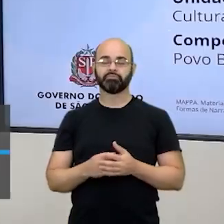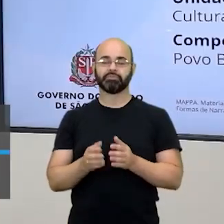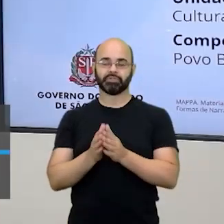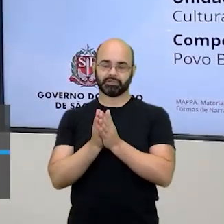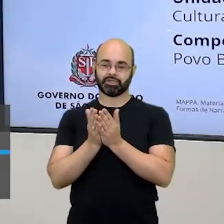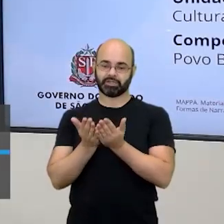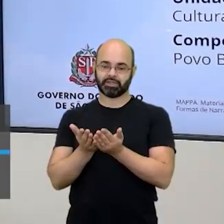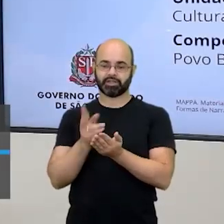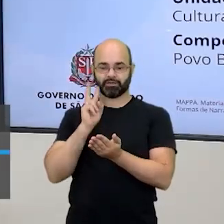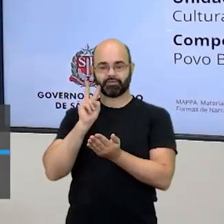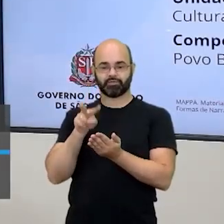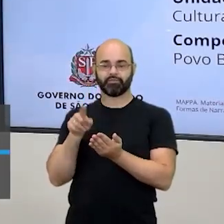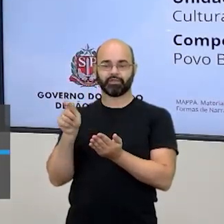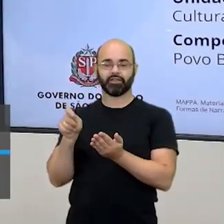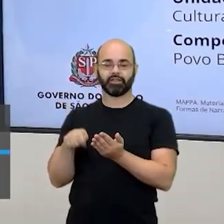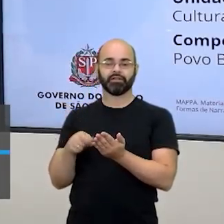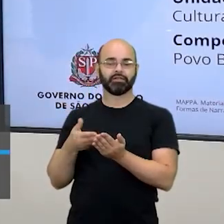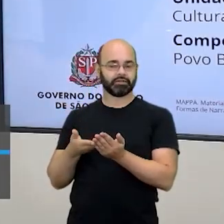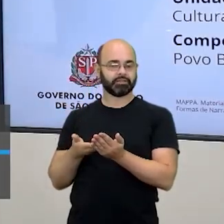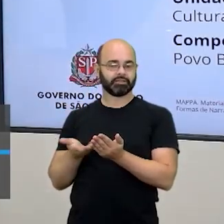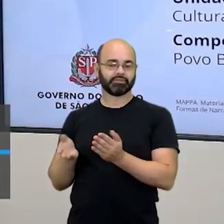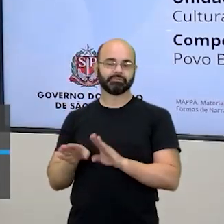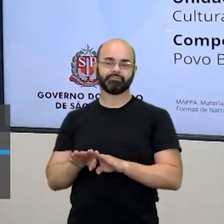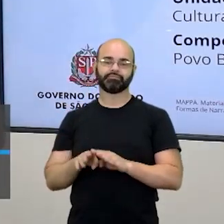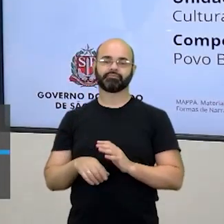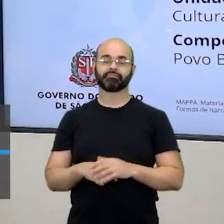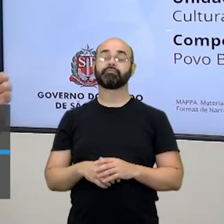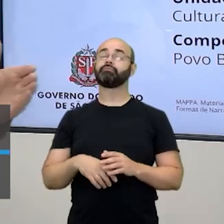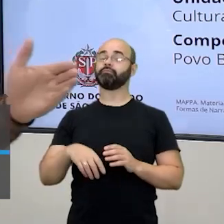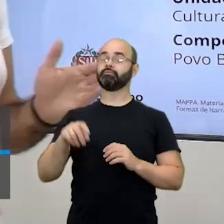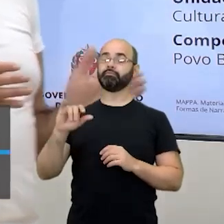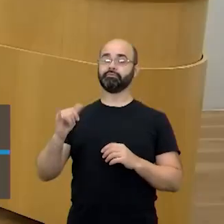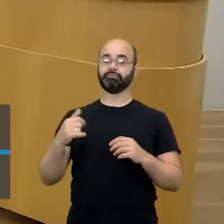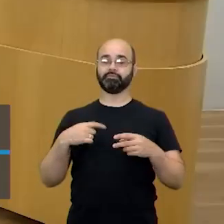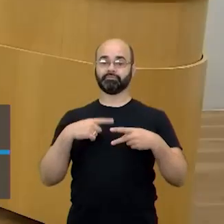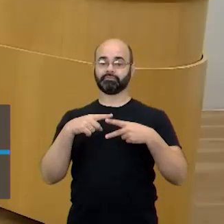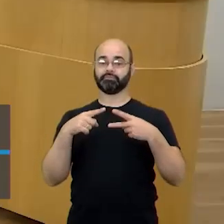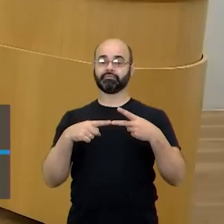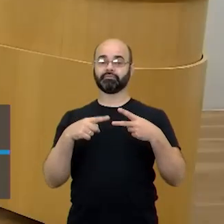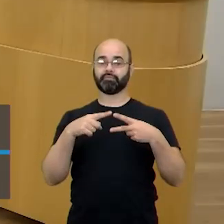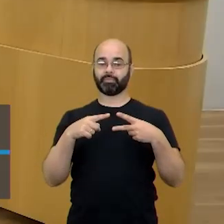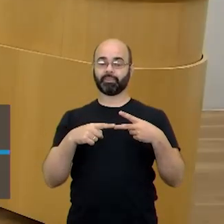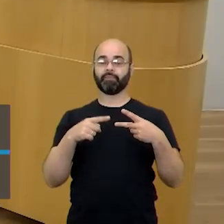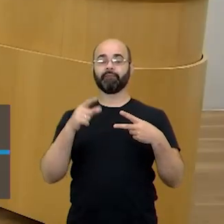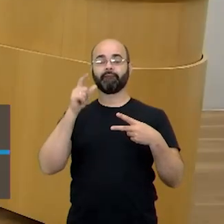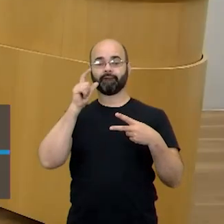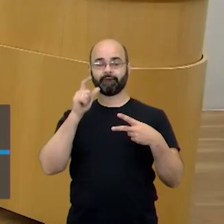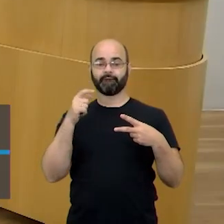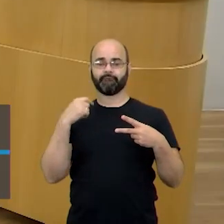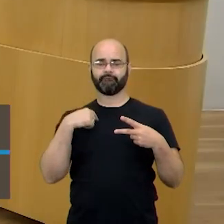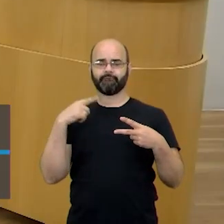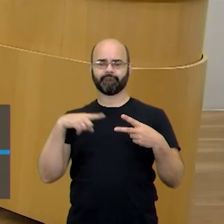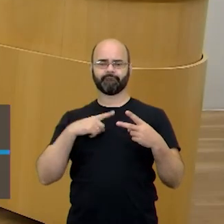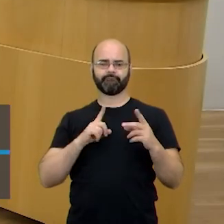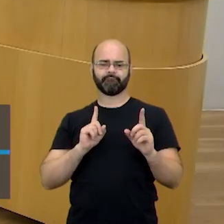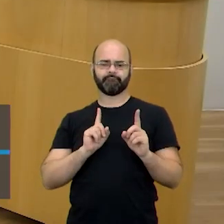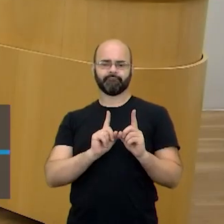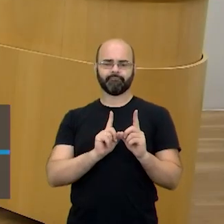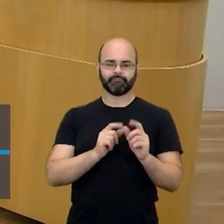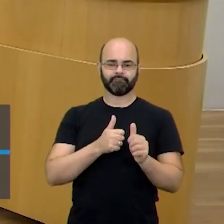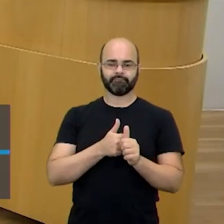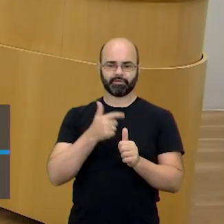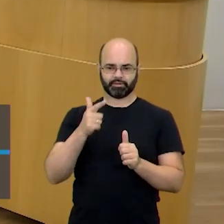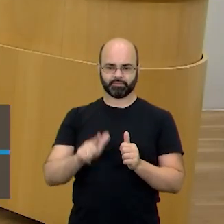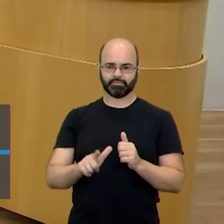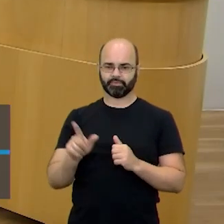você tocou em dois pontos que eu acho muito legal. Eu vou até dar uma aproximadinha aqui, né? Que dois pontos esses que